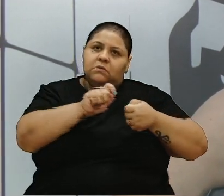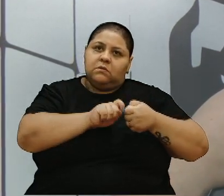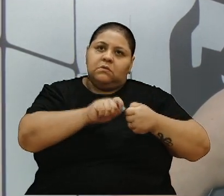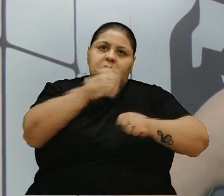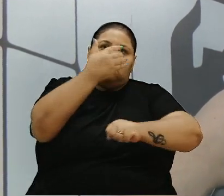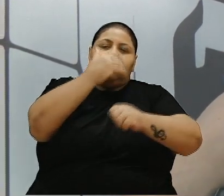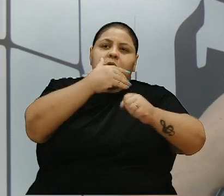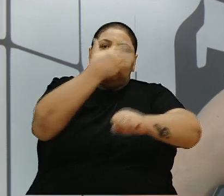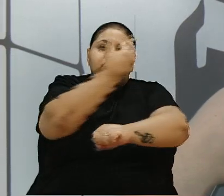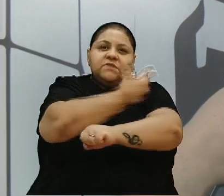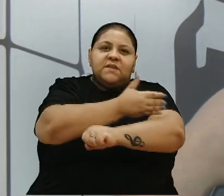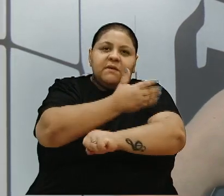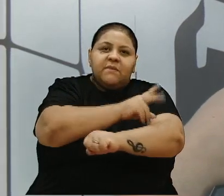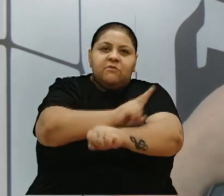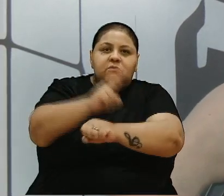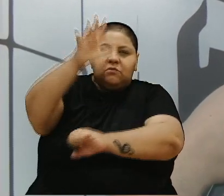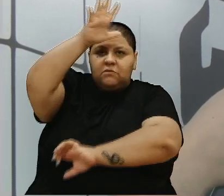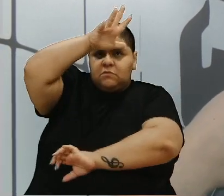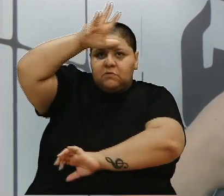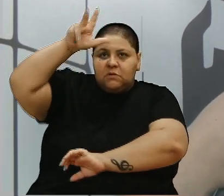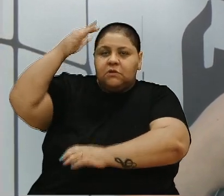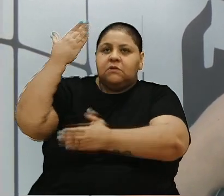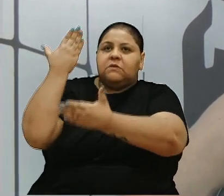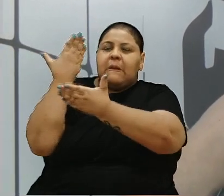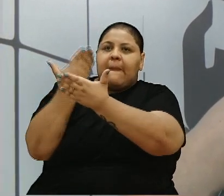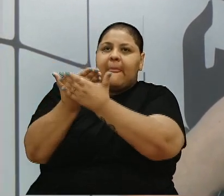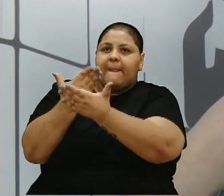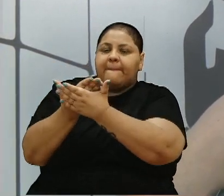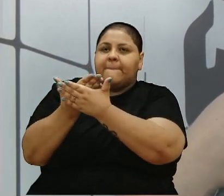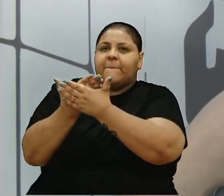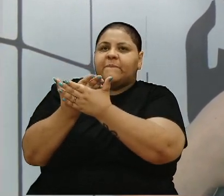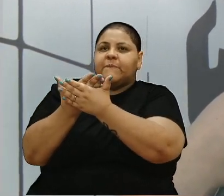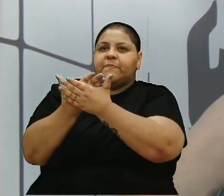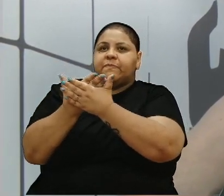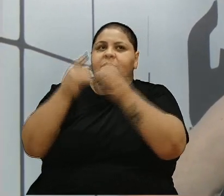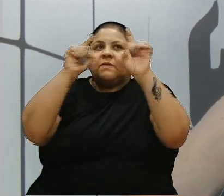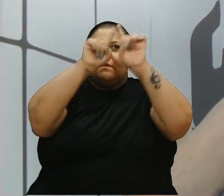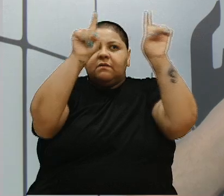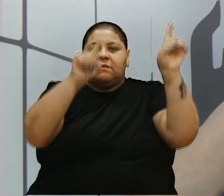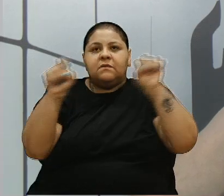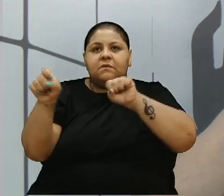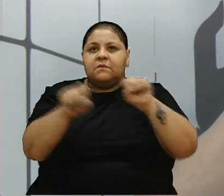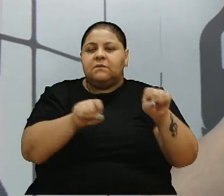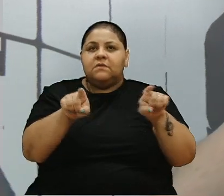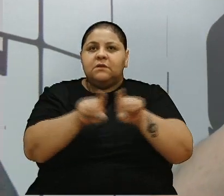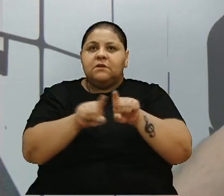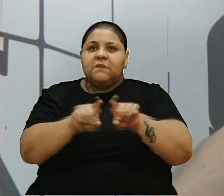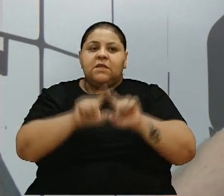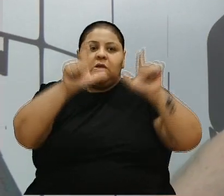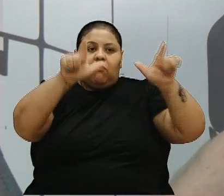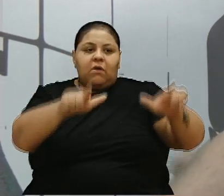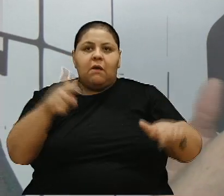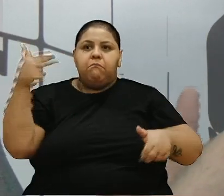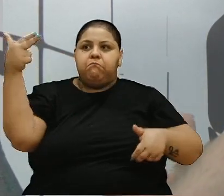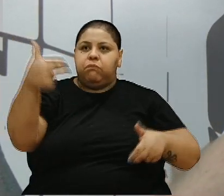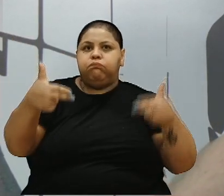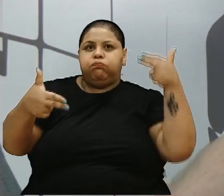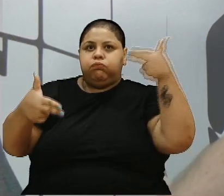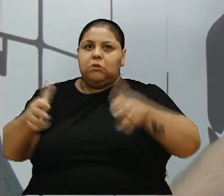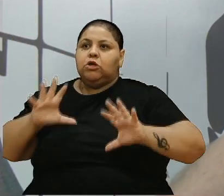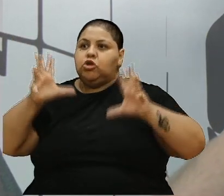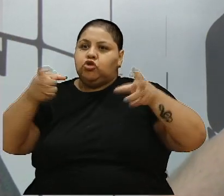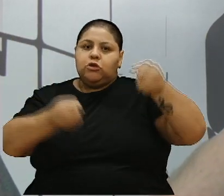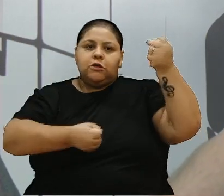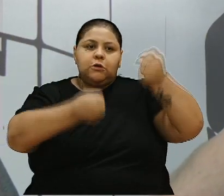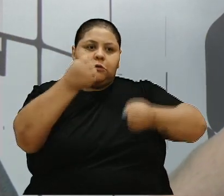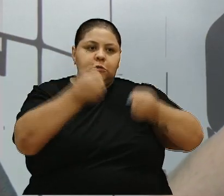treinamentos da Guarda Municipal, o estudo das equipes, também poderia ter estande de tiro, poderia ter todas as viaturas poderiam